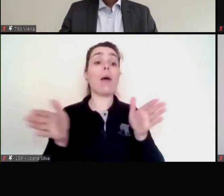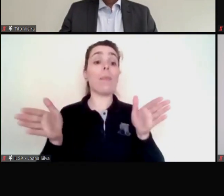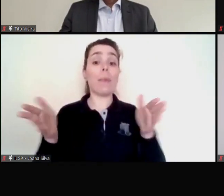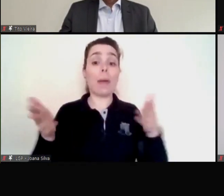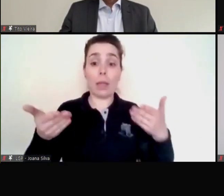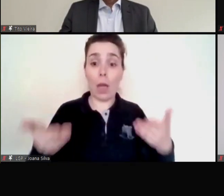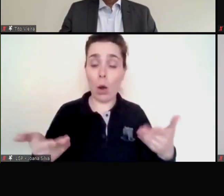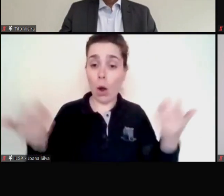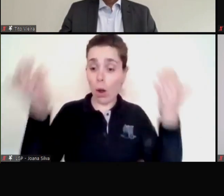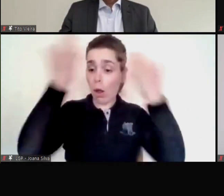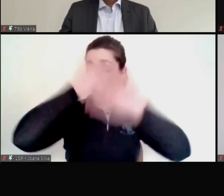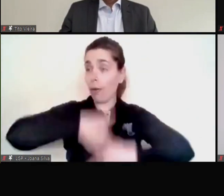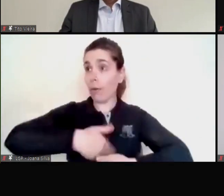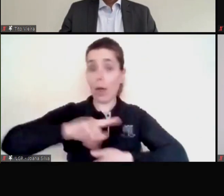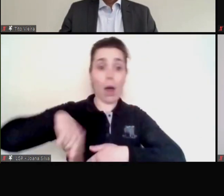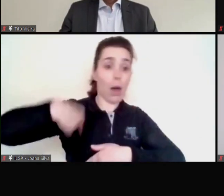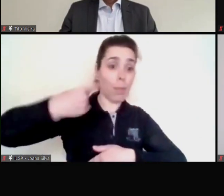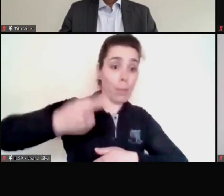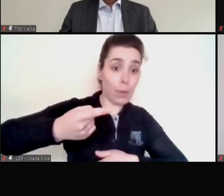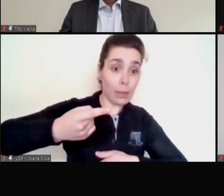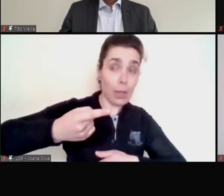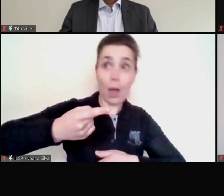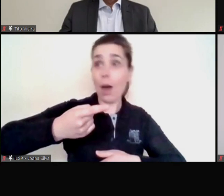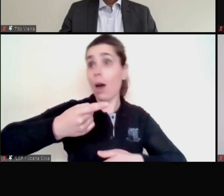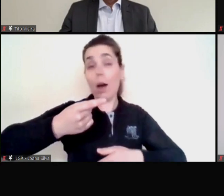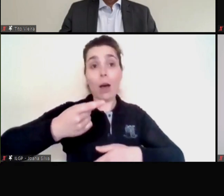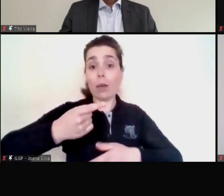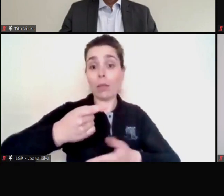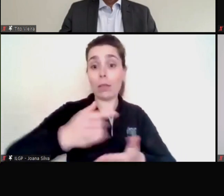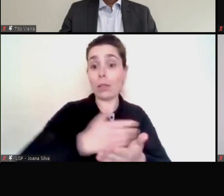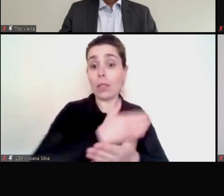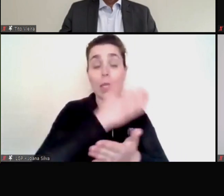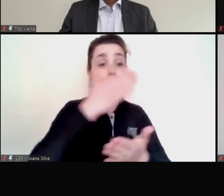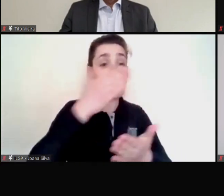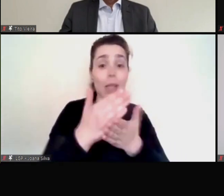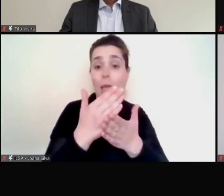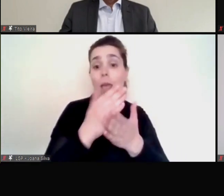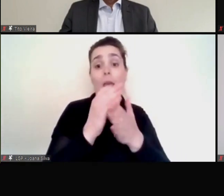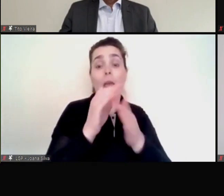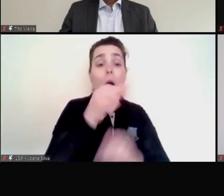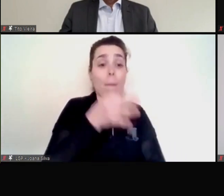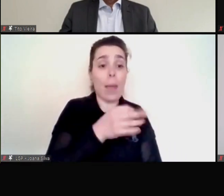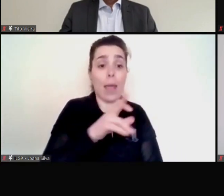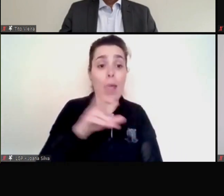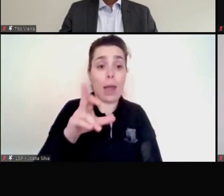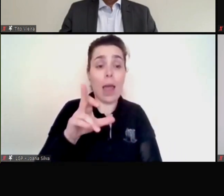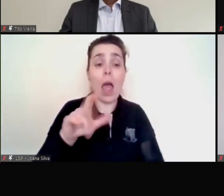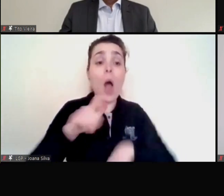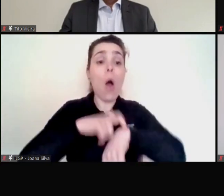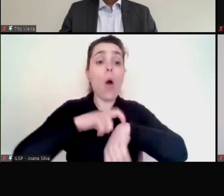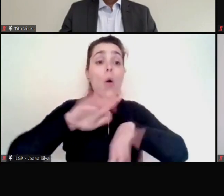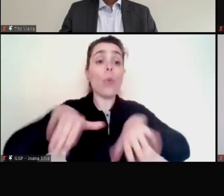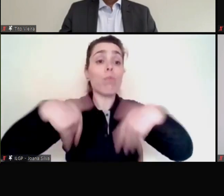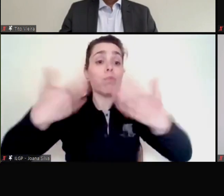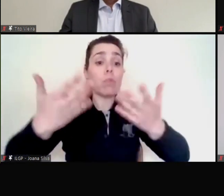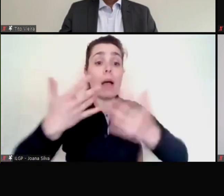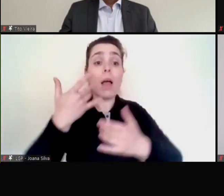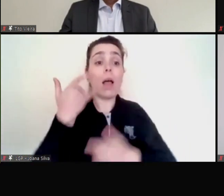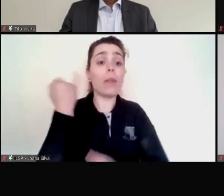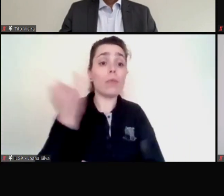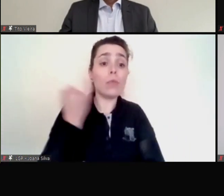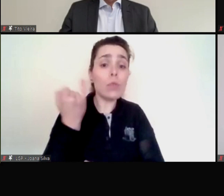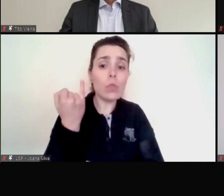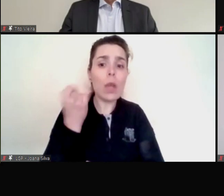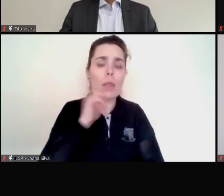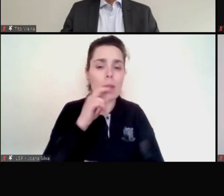aberta à noite, está aberta amanhã e está aberta até o final do exercício do PRR. Portanto, a qualquer hora, as entidades podem conhecer a